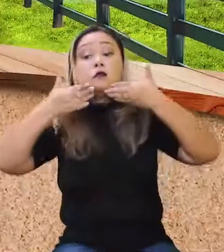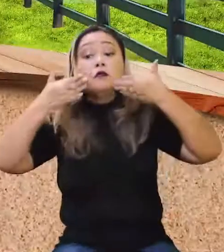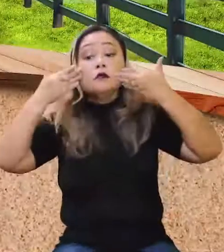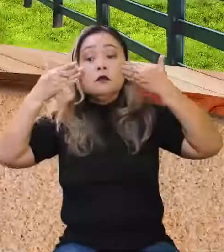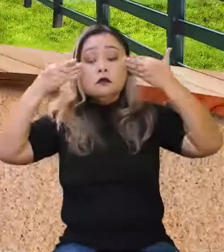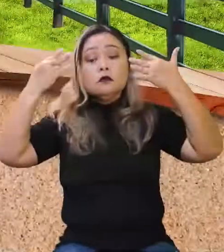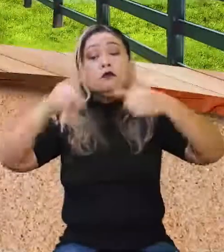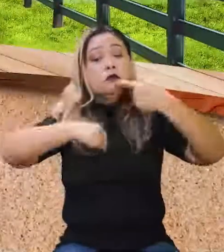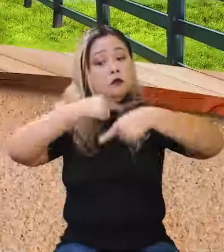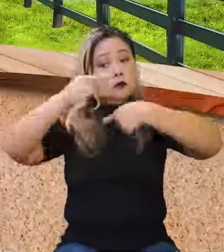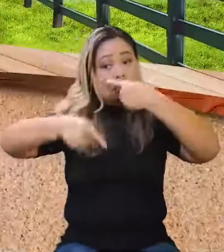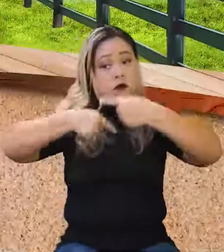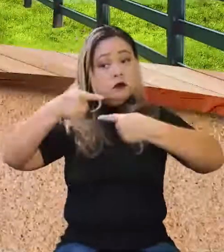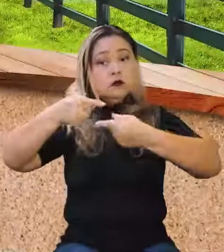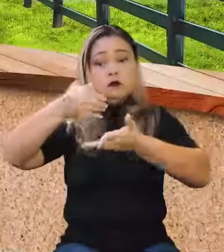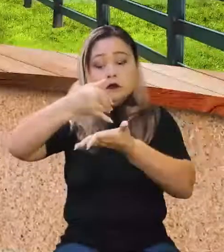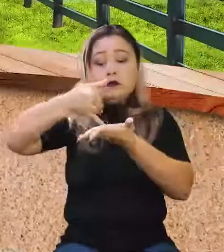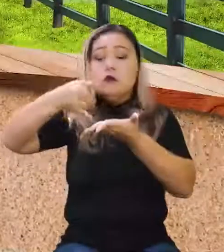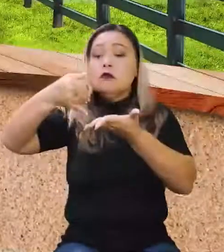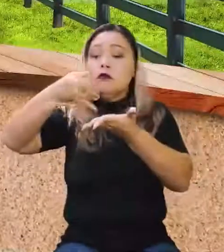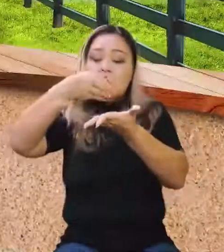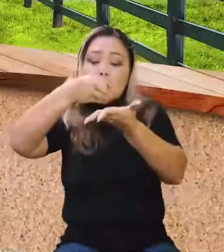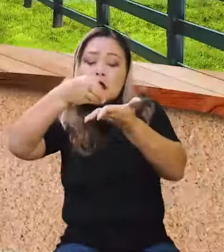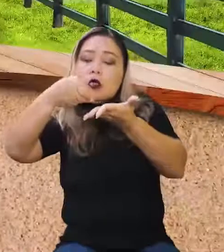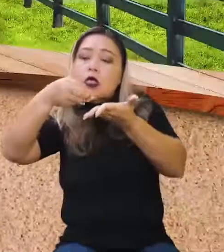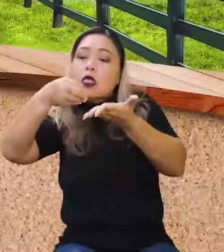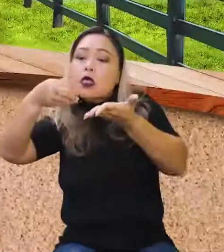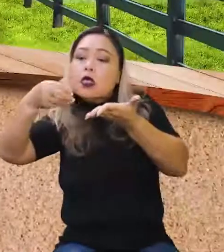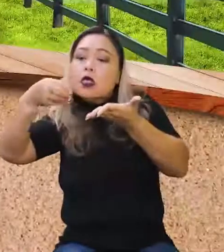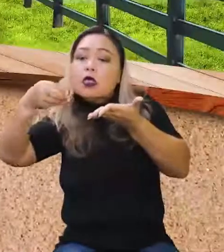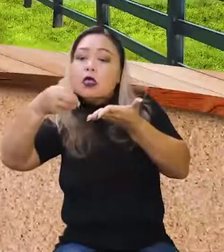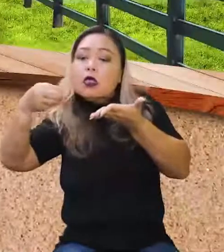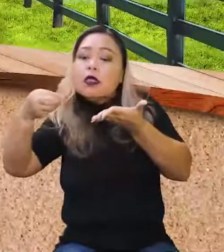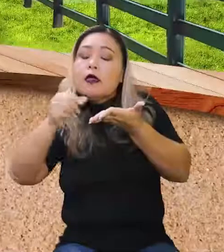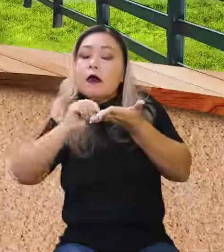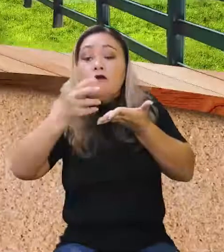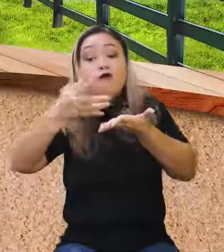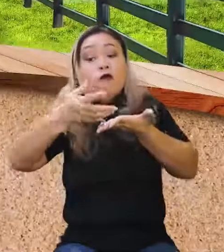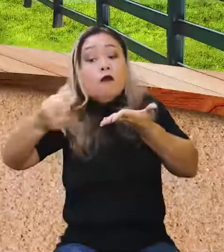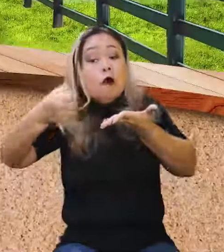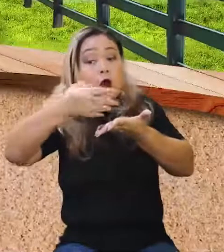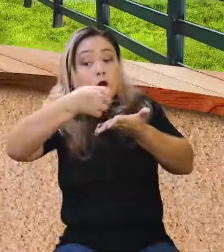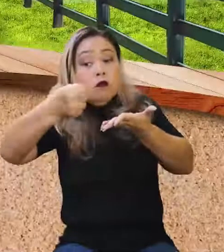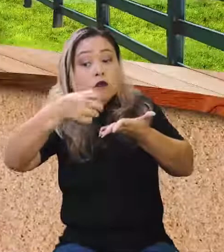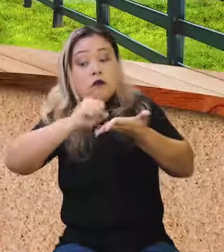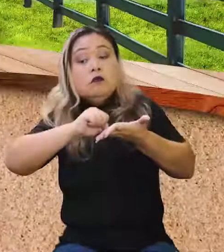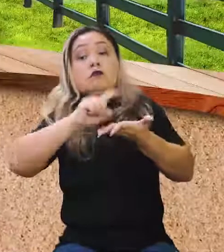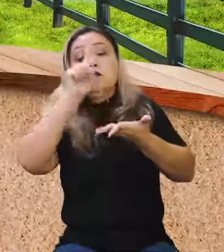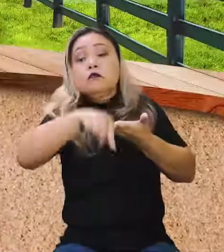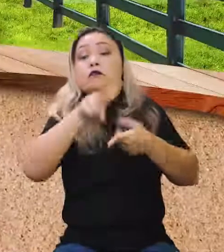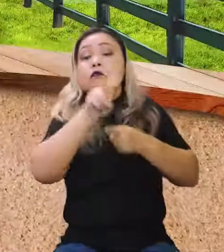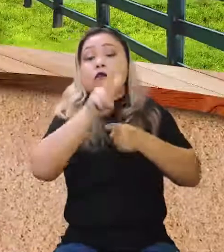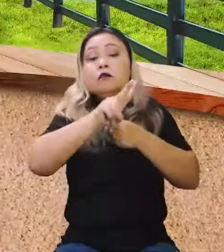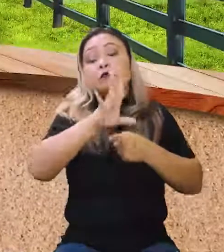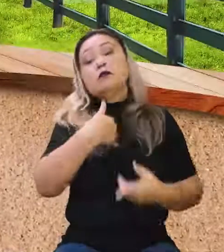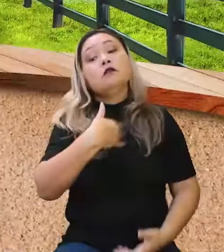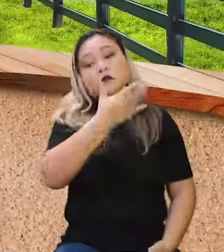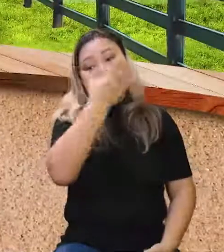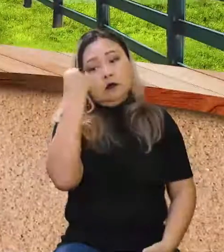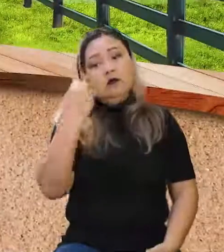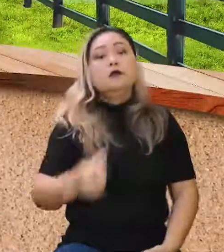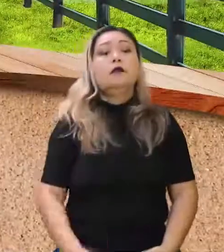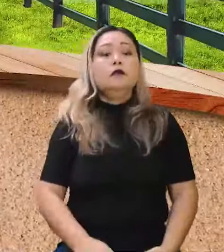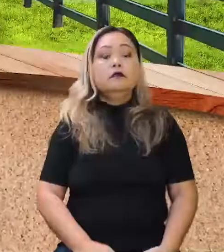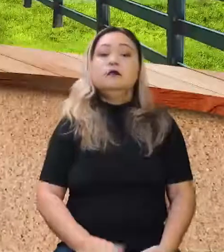aí são os processos oleaginosos, que também são retirados desse processo de criação. Eu tinha esquecido